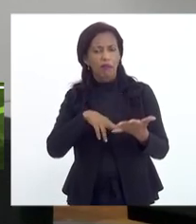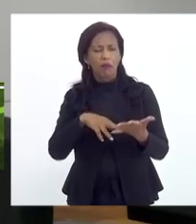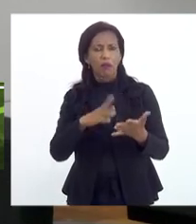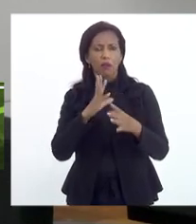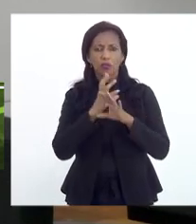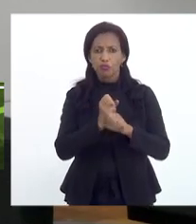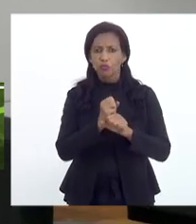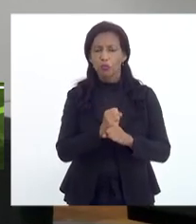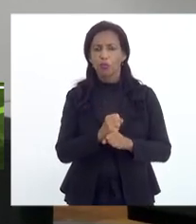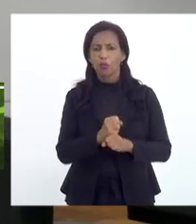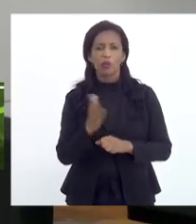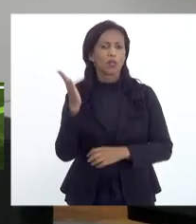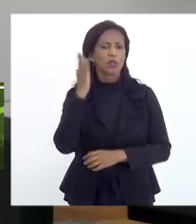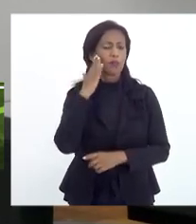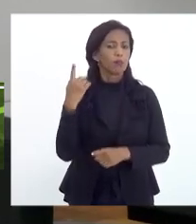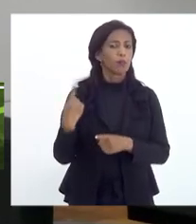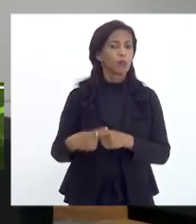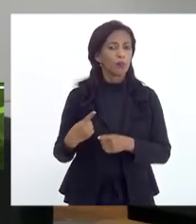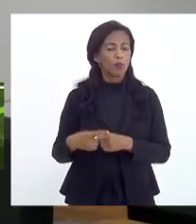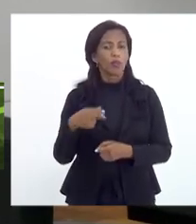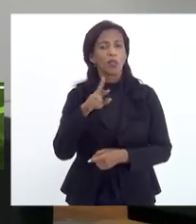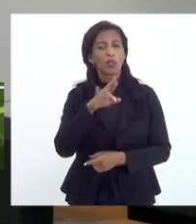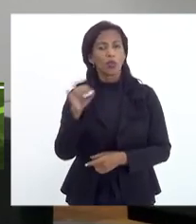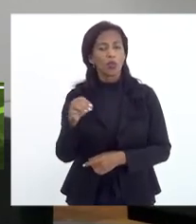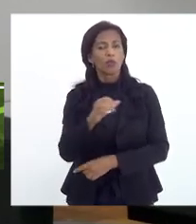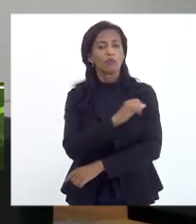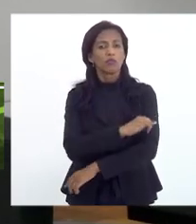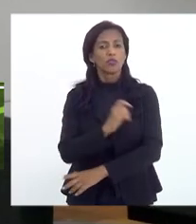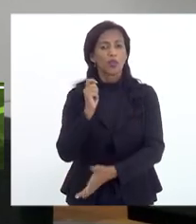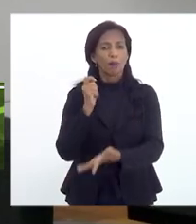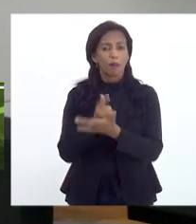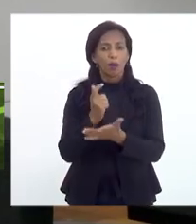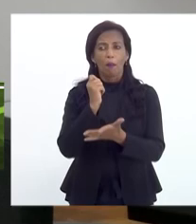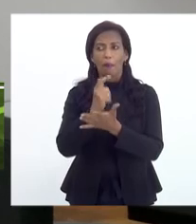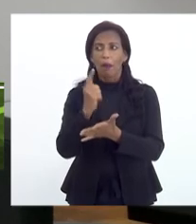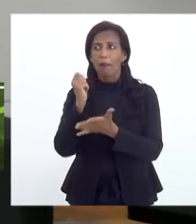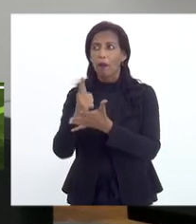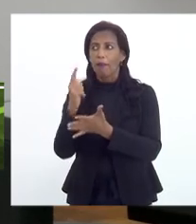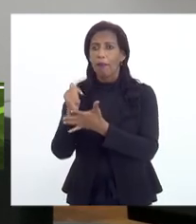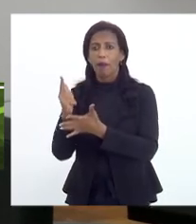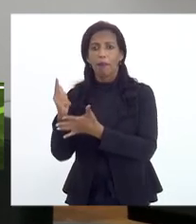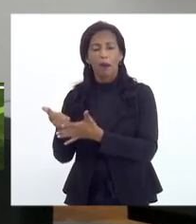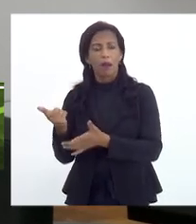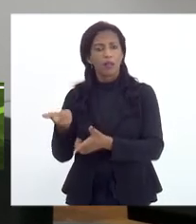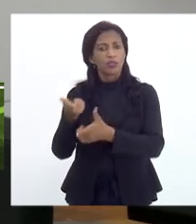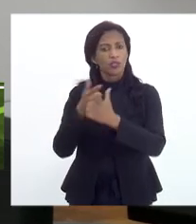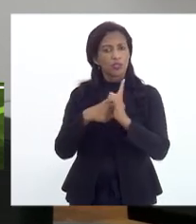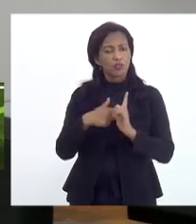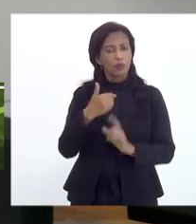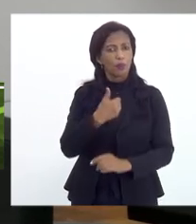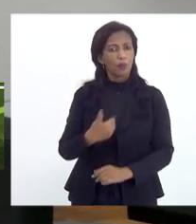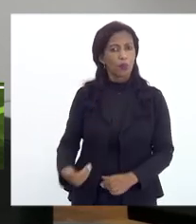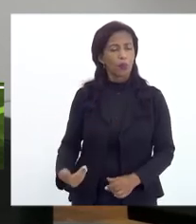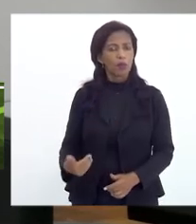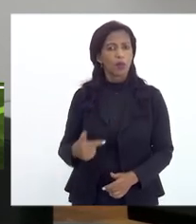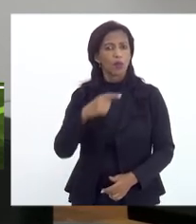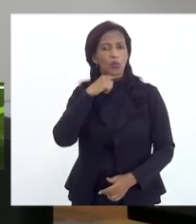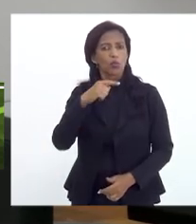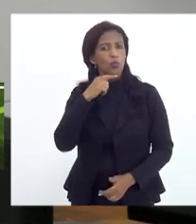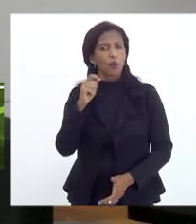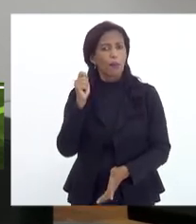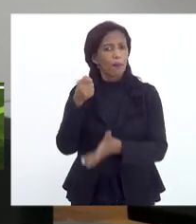A gente quer saber Por que Que o Rio de Janeiro Que já pagou Inúmeras vezes A dívida pública Não sai desse